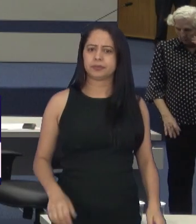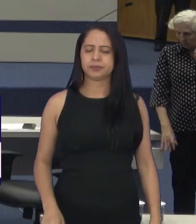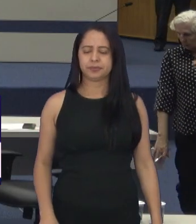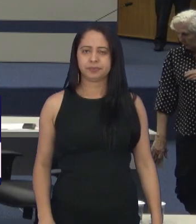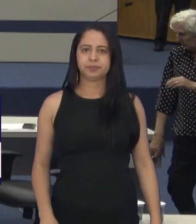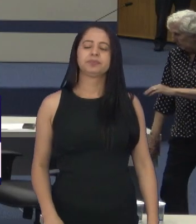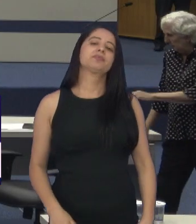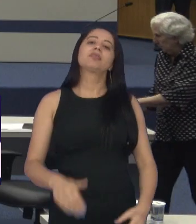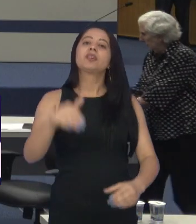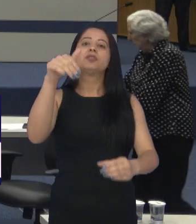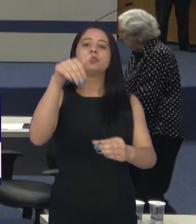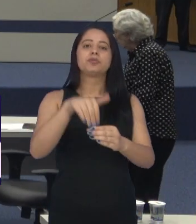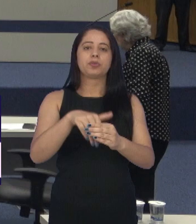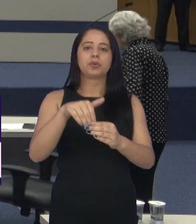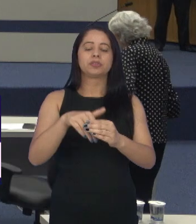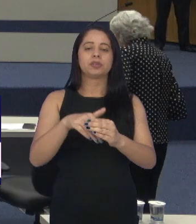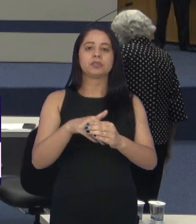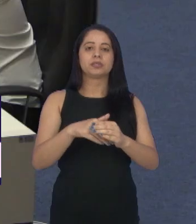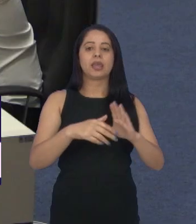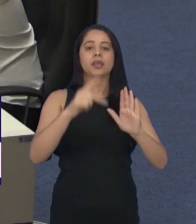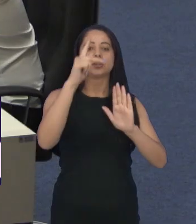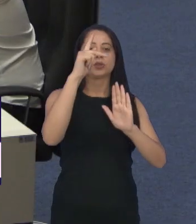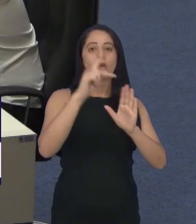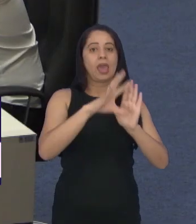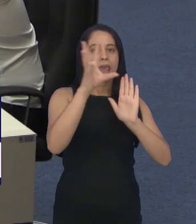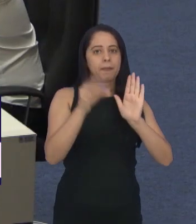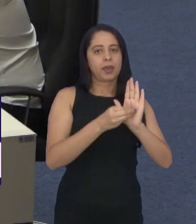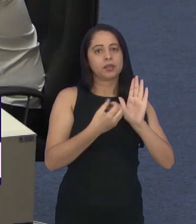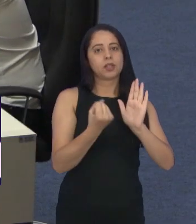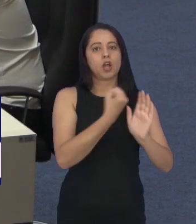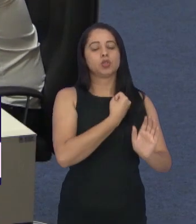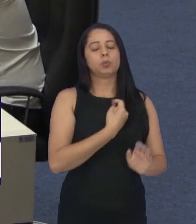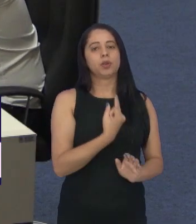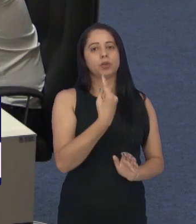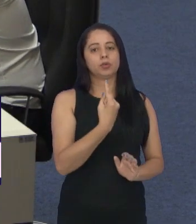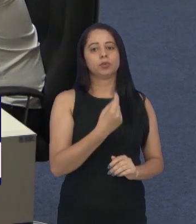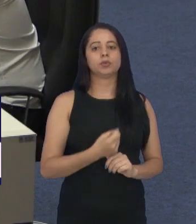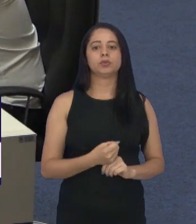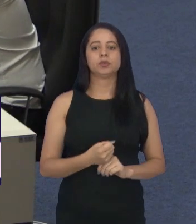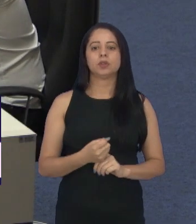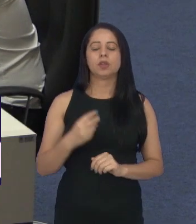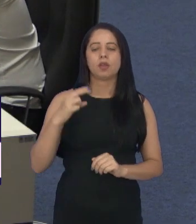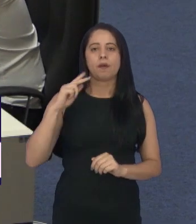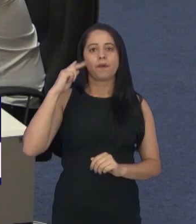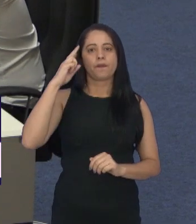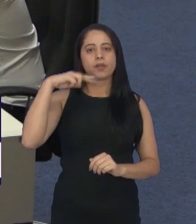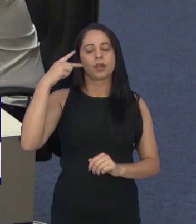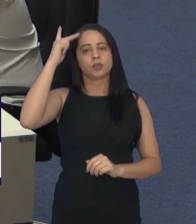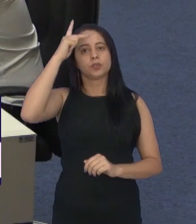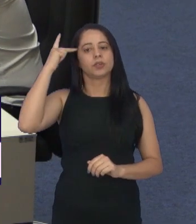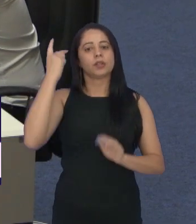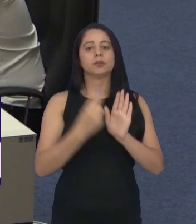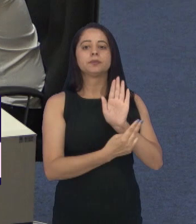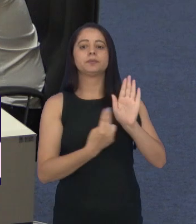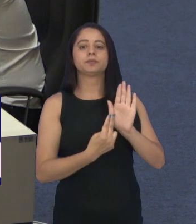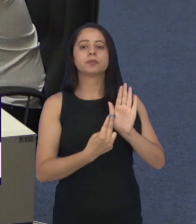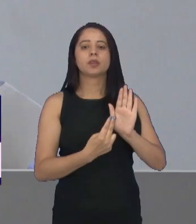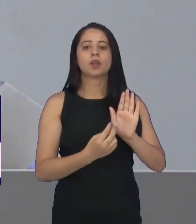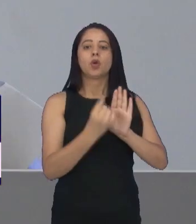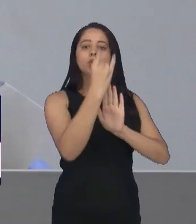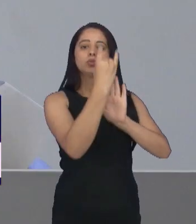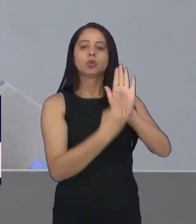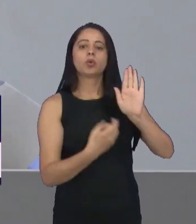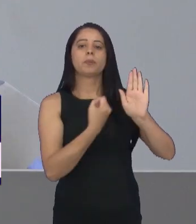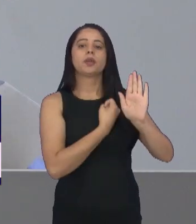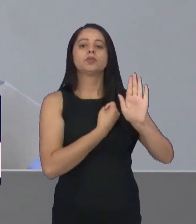Em votação, a tramitação da emenda número 1, autoria do vereador Fernando Petiti, ao processo